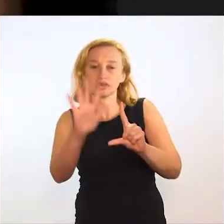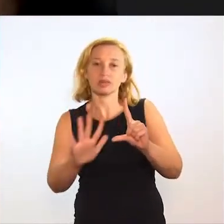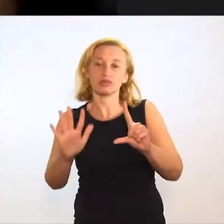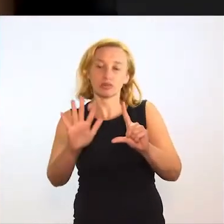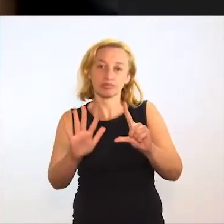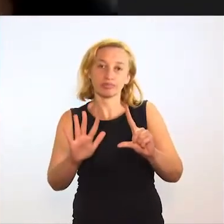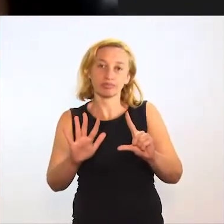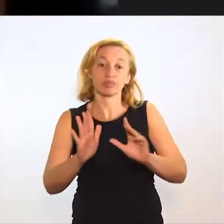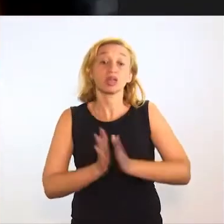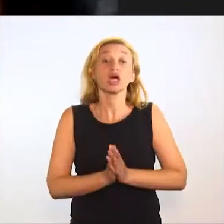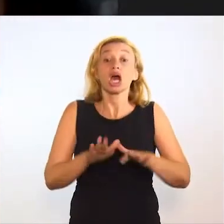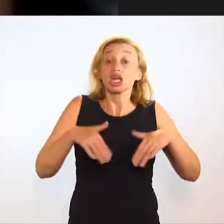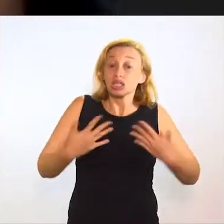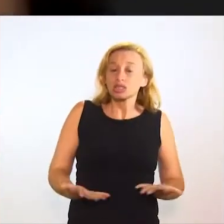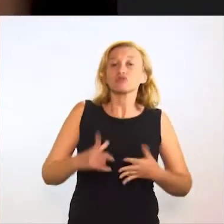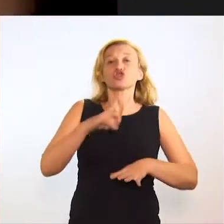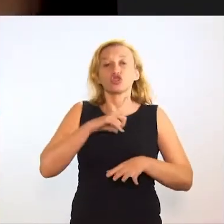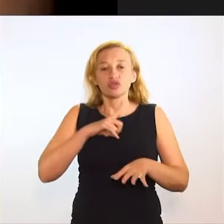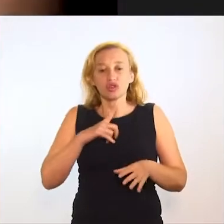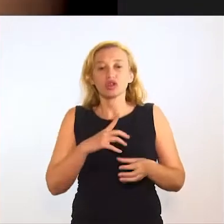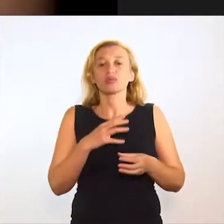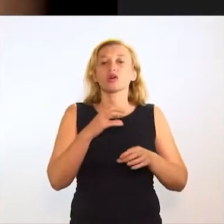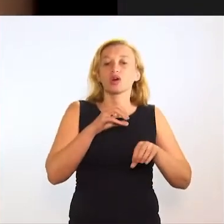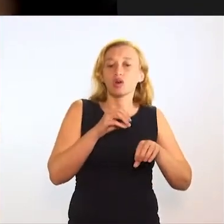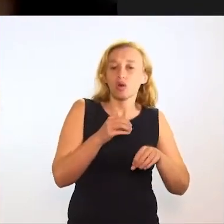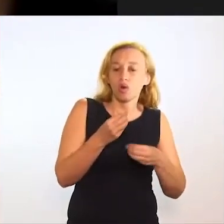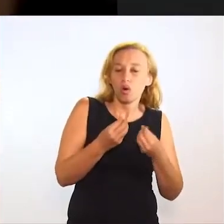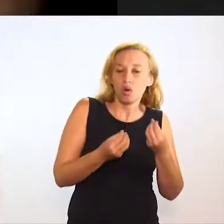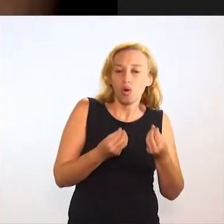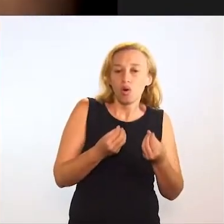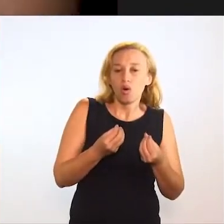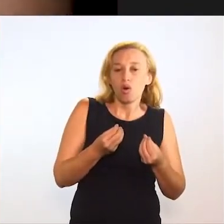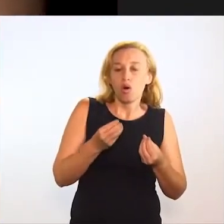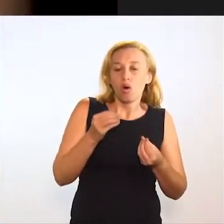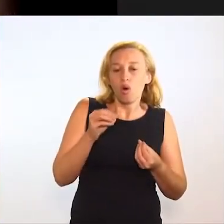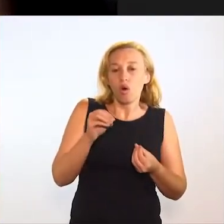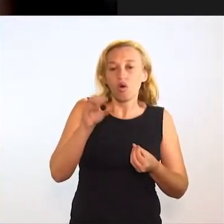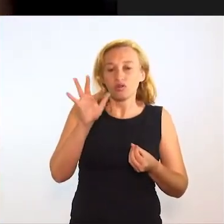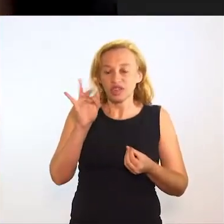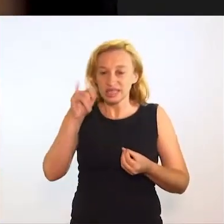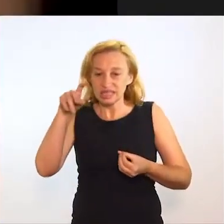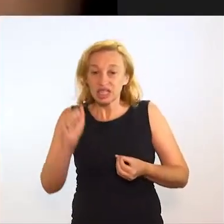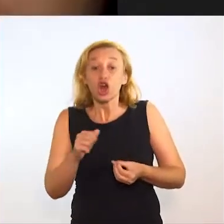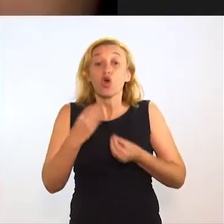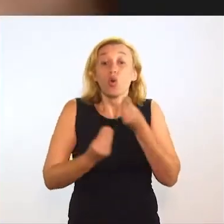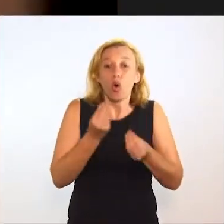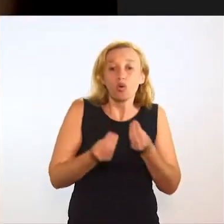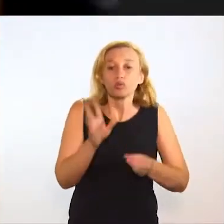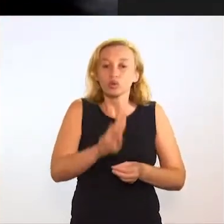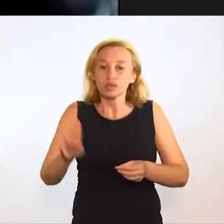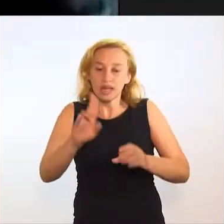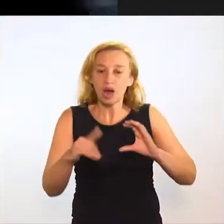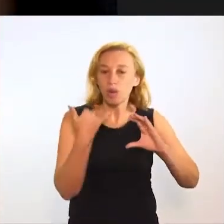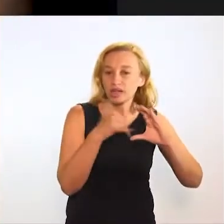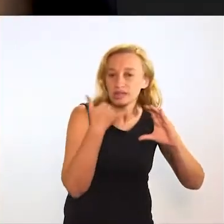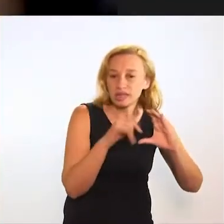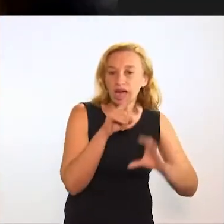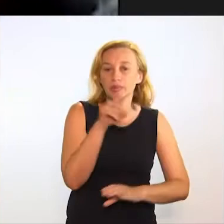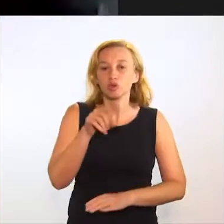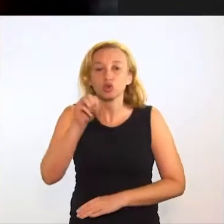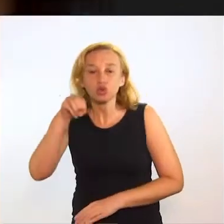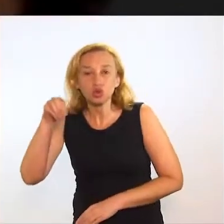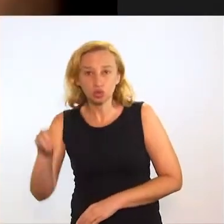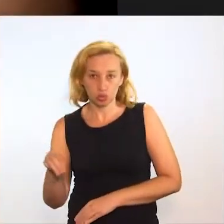as plataformas digitais. Então, tivemos oficinas sobre como usar o WhatsApp, oficinas de como usar o